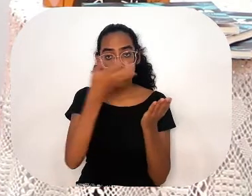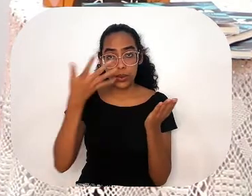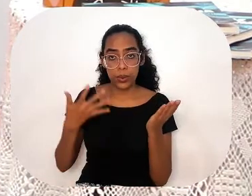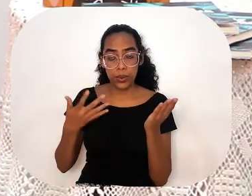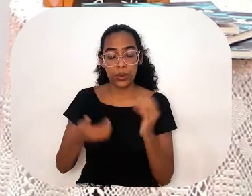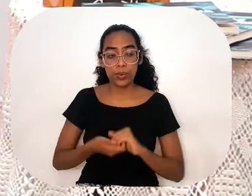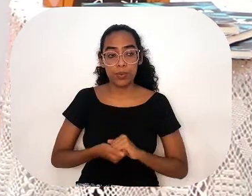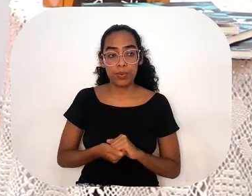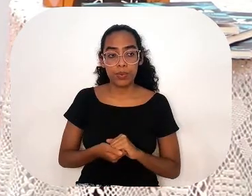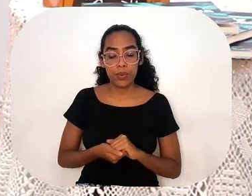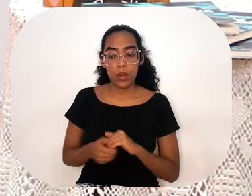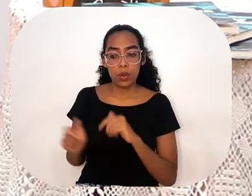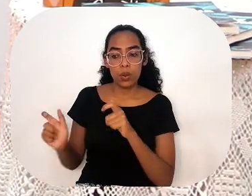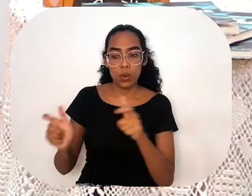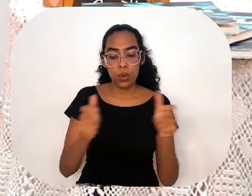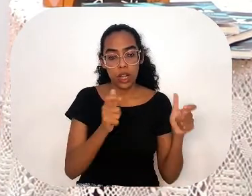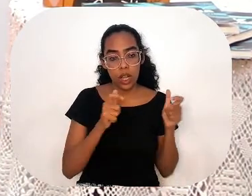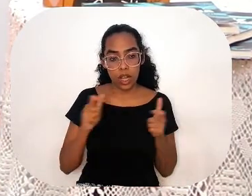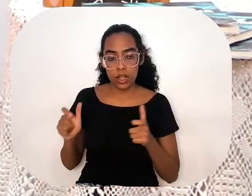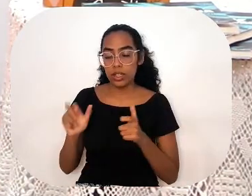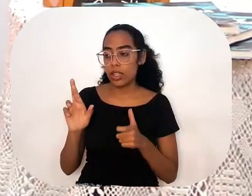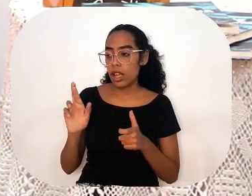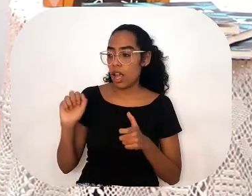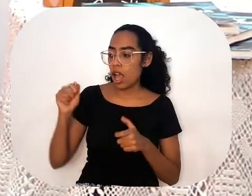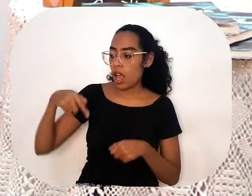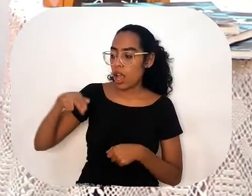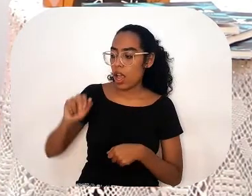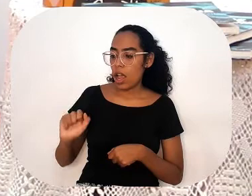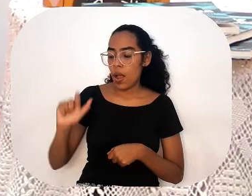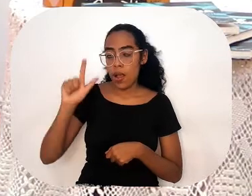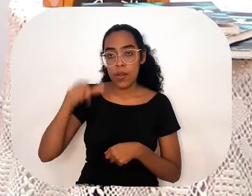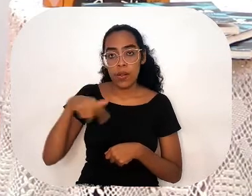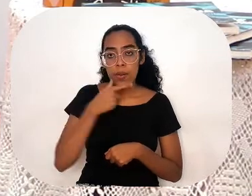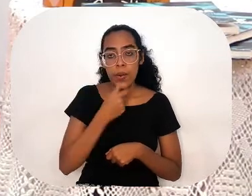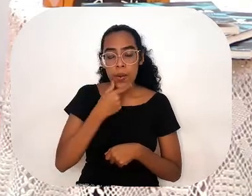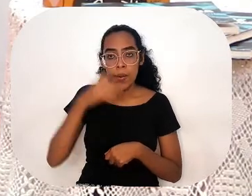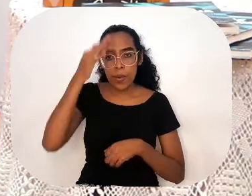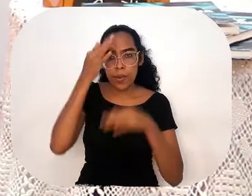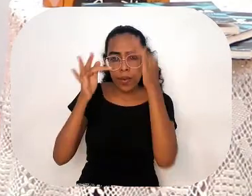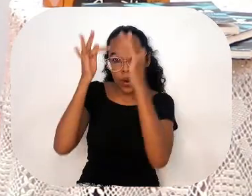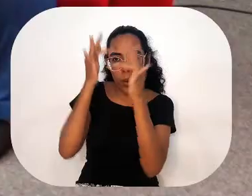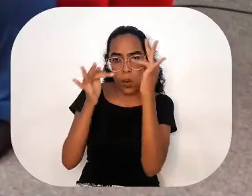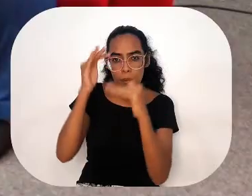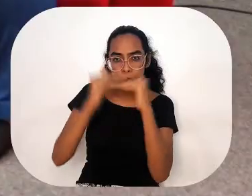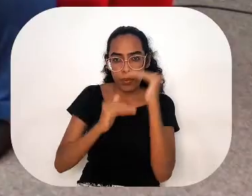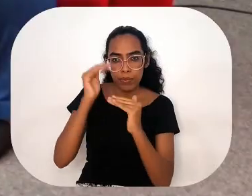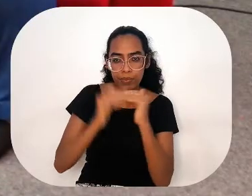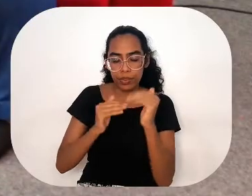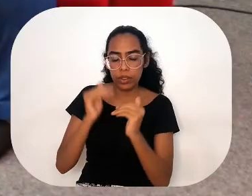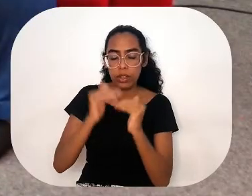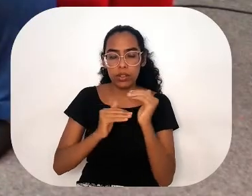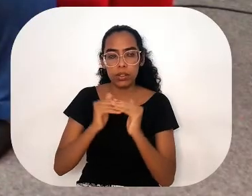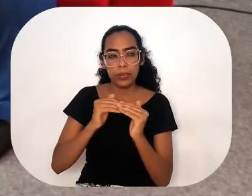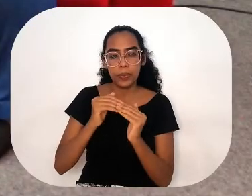mencionou é os lugares e Raquel de Queiroz né e tem um filósofo muito interessante o Gaston bachelard